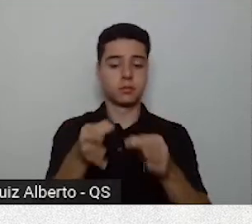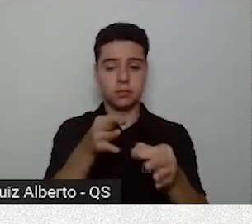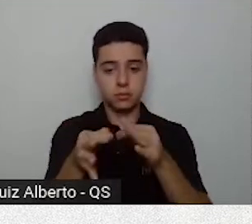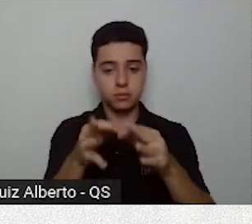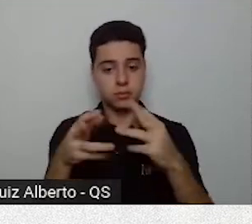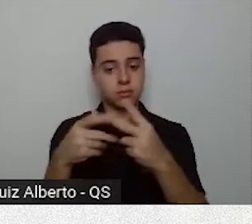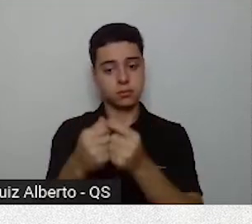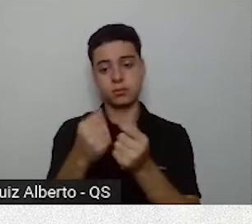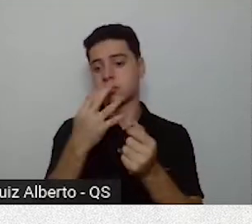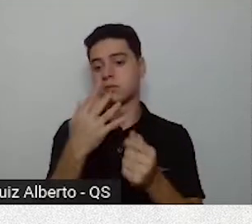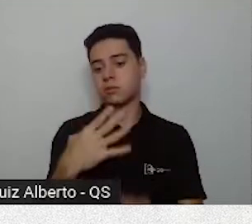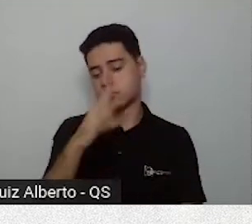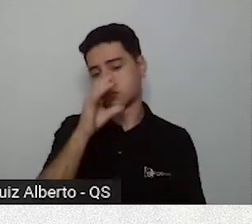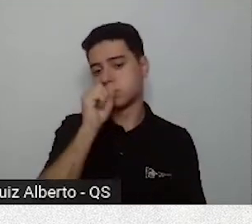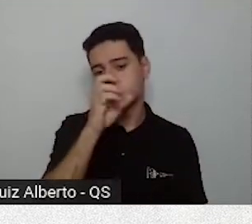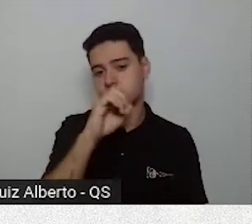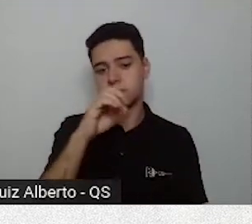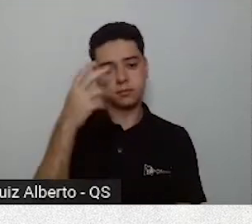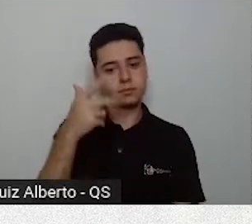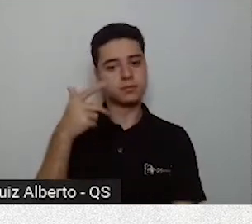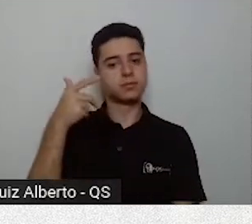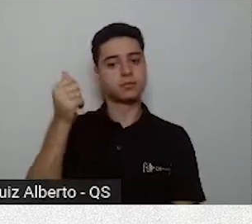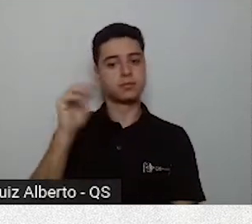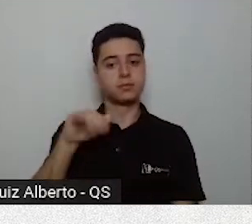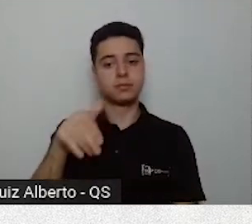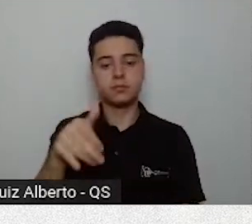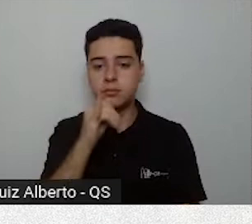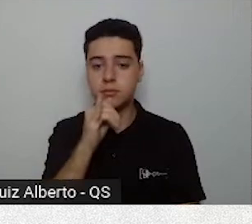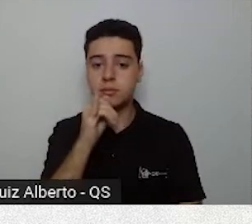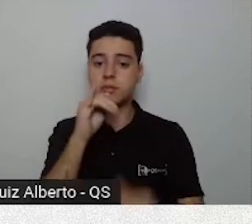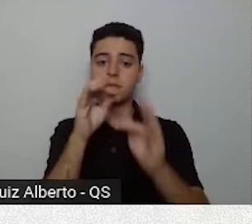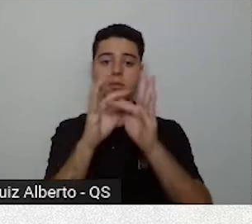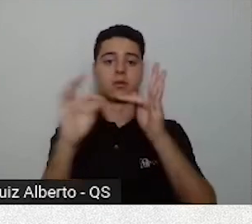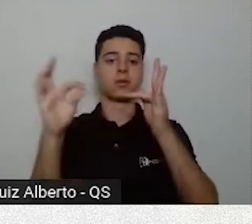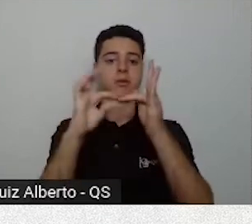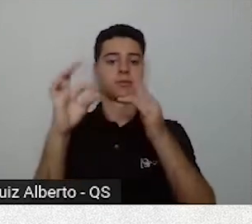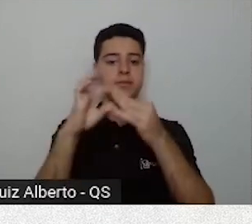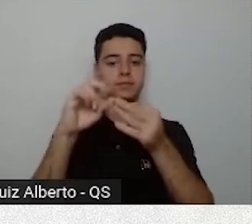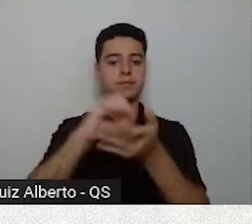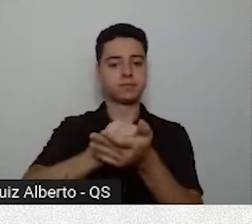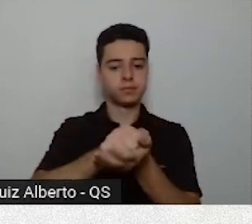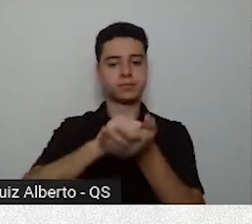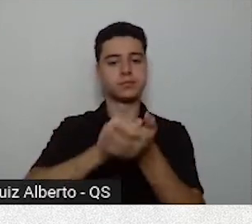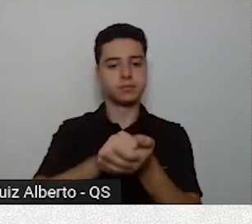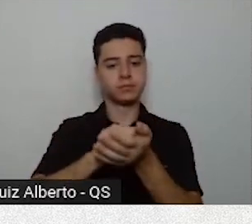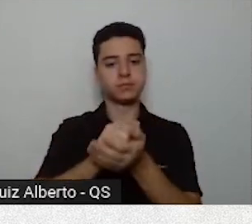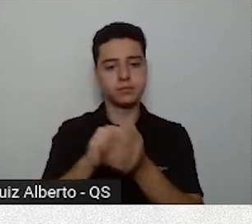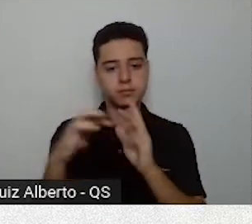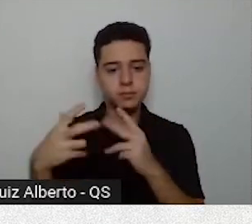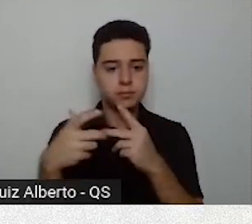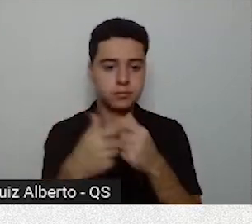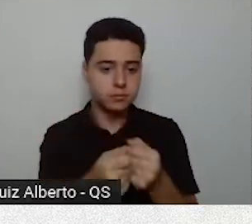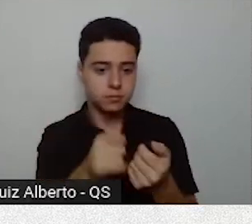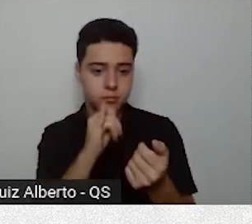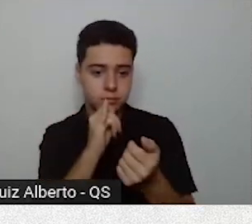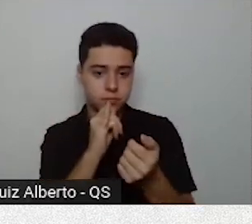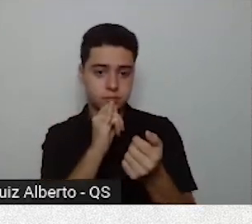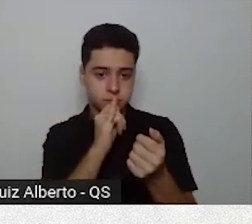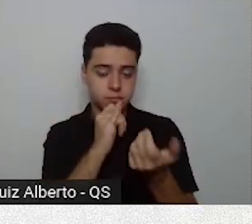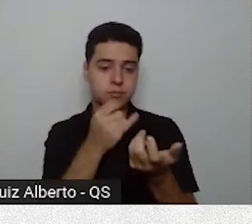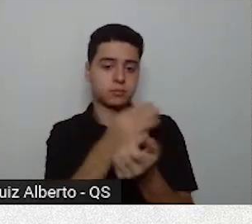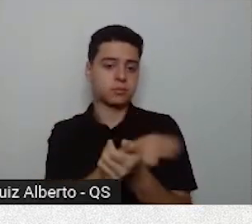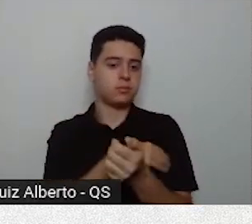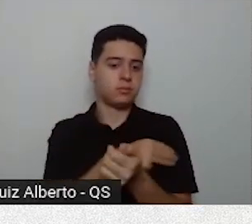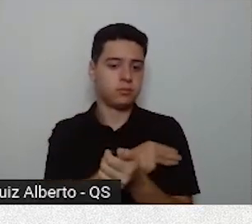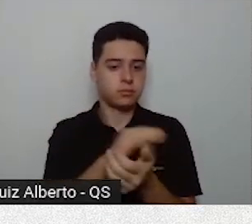bonito. Então, tirei as pétalas, macerei um pouquinho, coloquei álcool, deixei por alguns